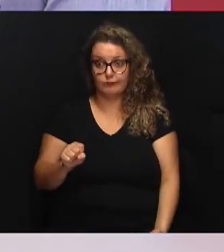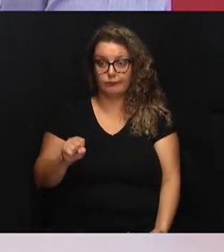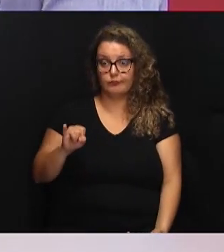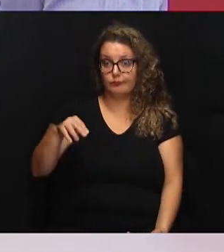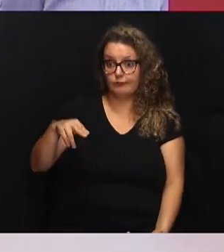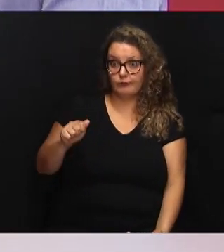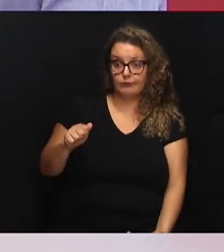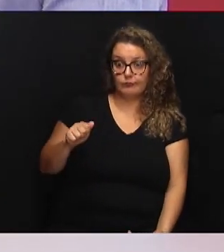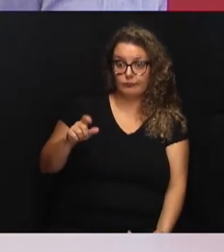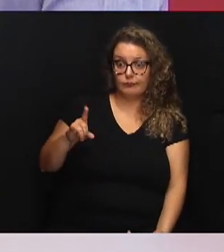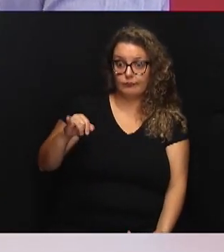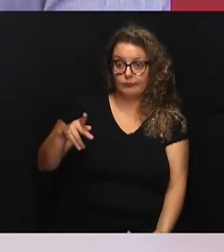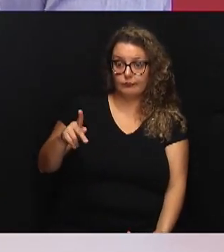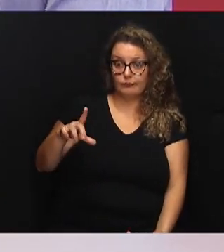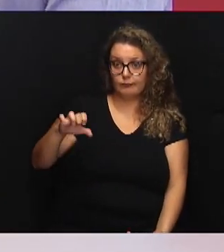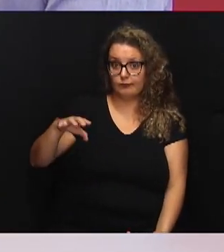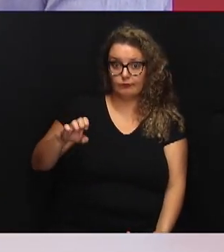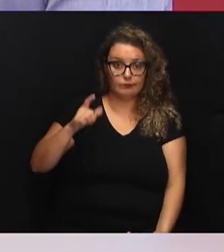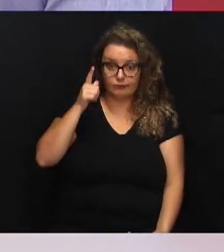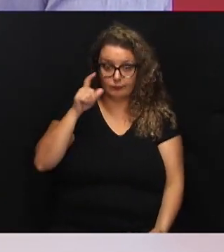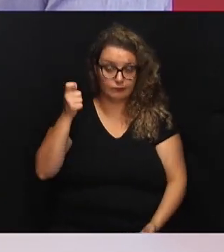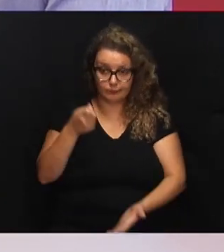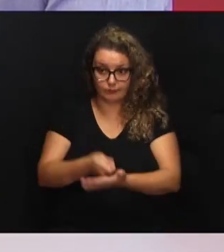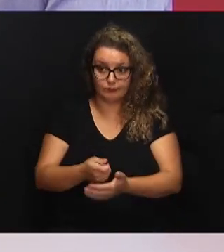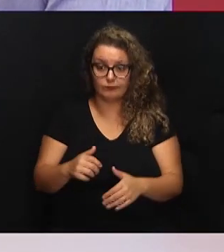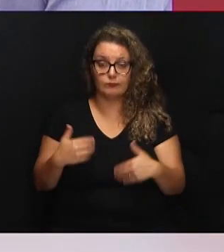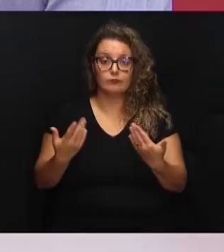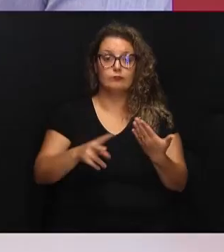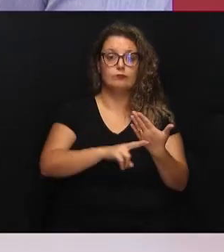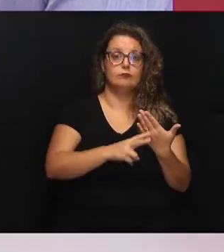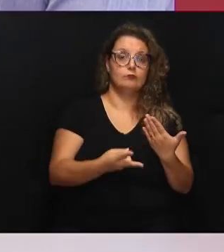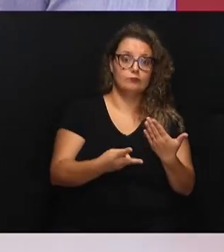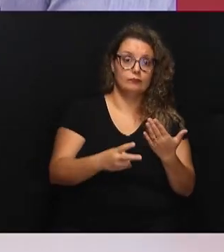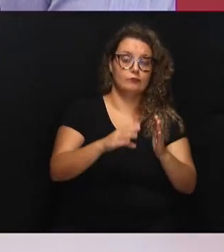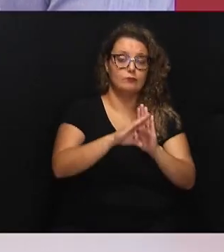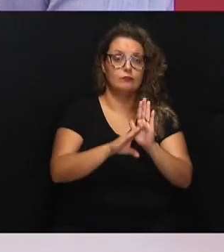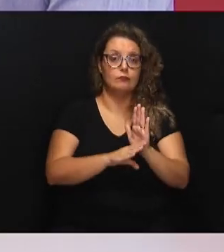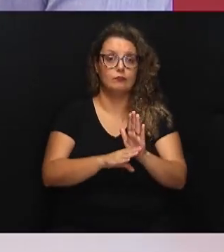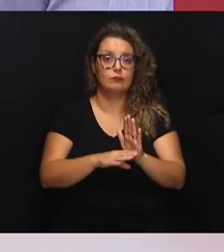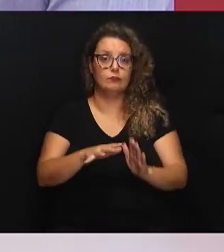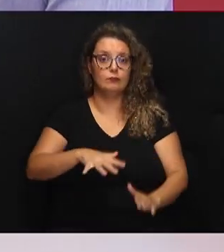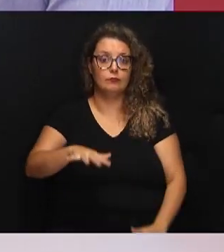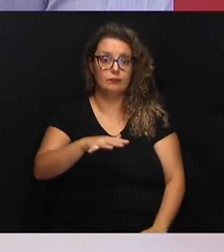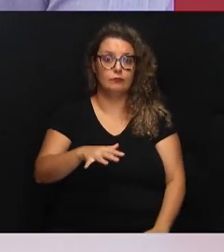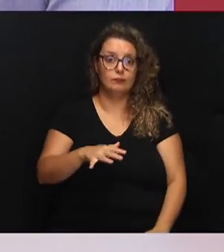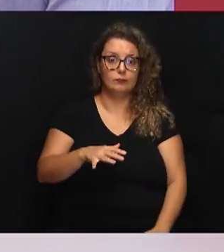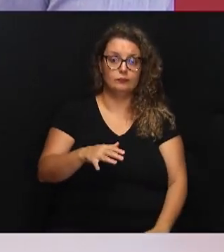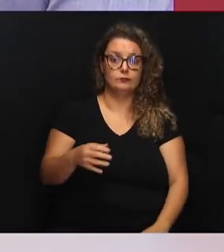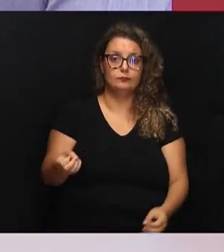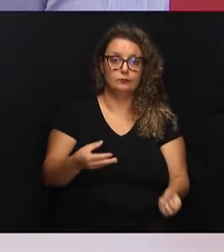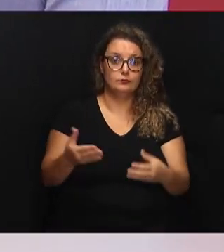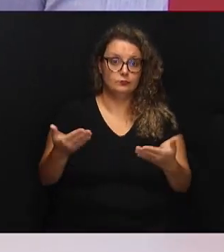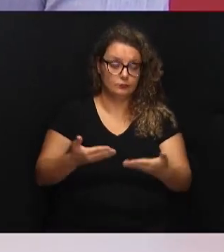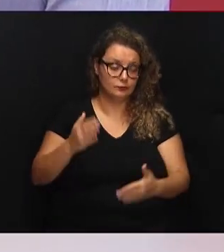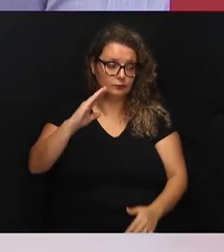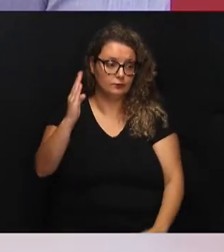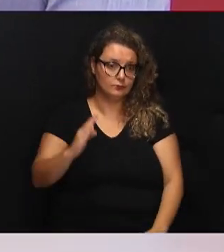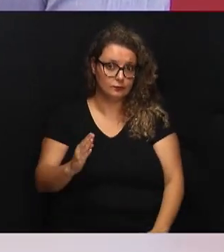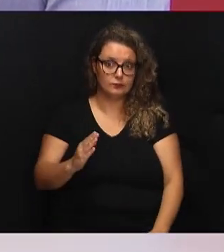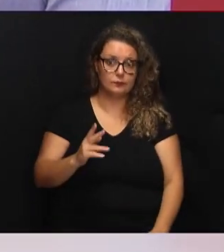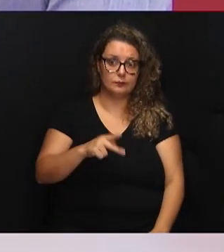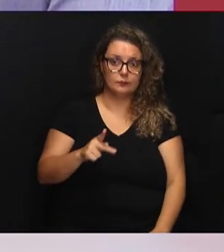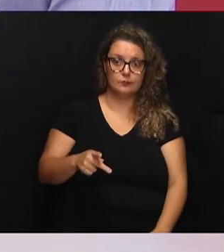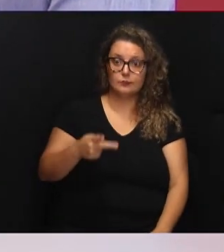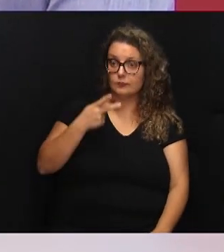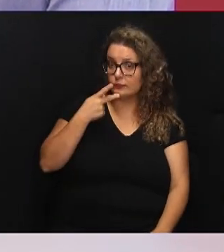inadimplentes, ou seja, não estão conseguindo pagar. E qual que é o impacto desse programa agora no mercado de crédito atual do Brasil, professor? Eu diria para você